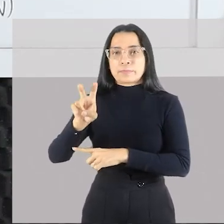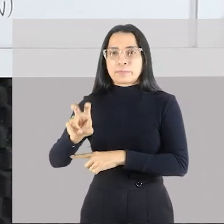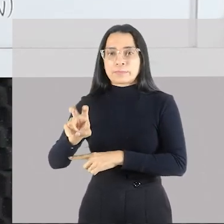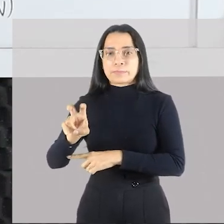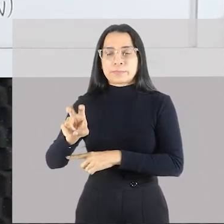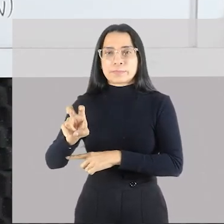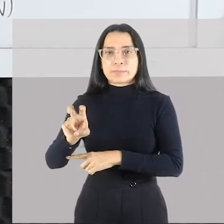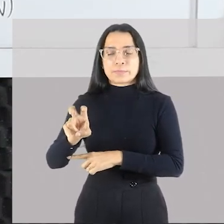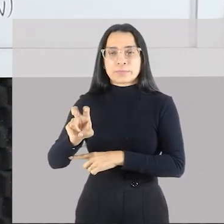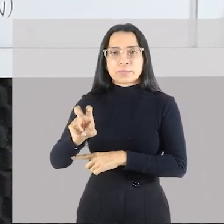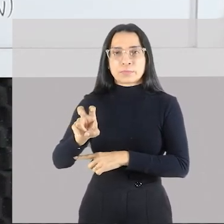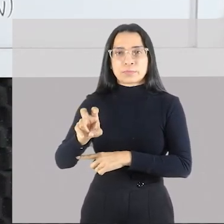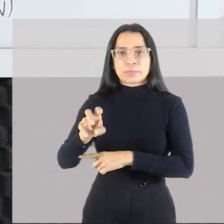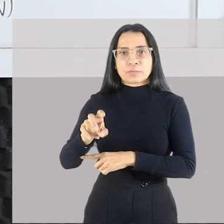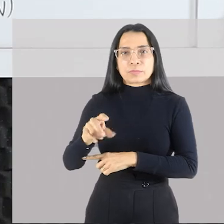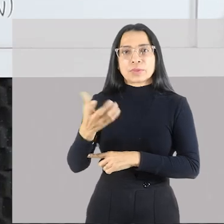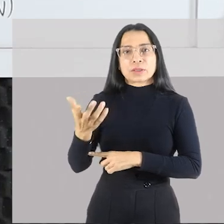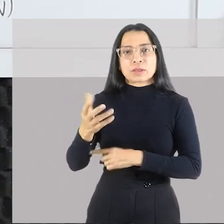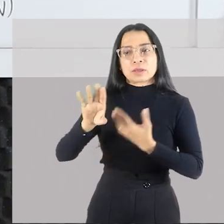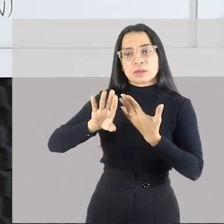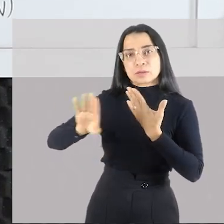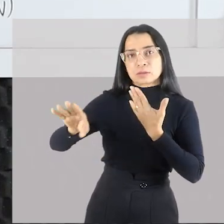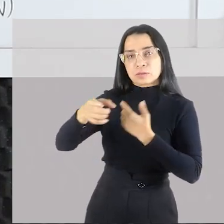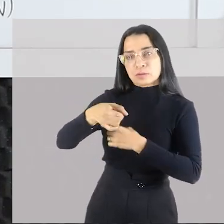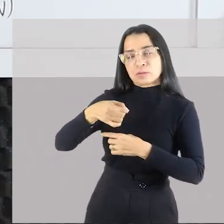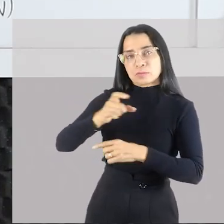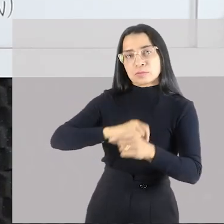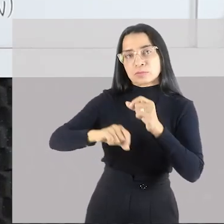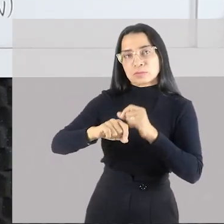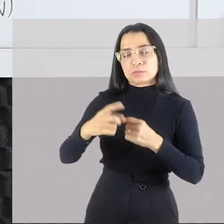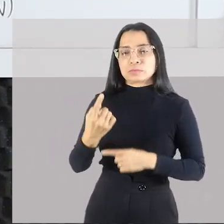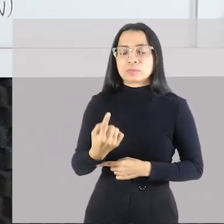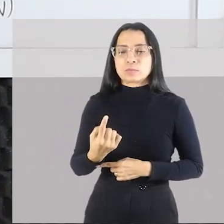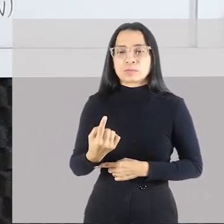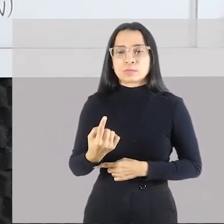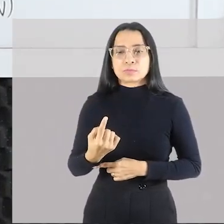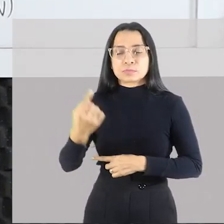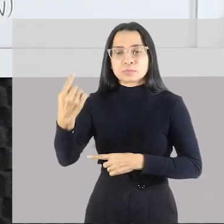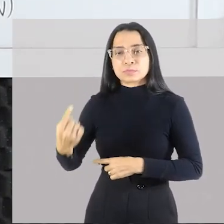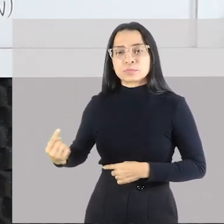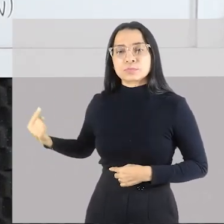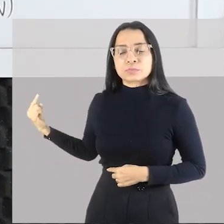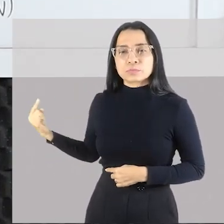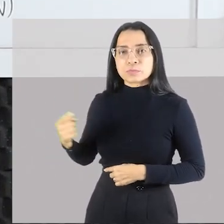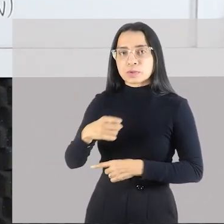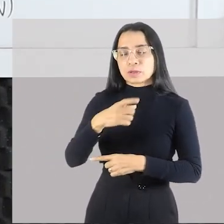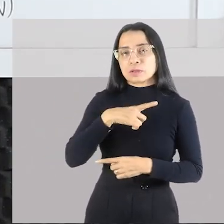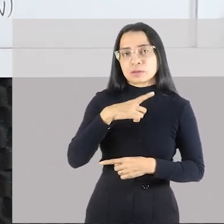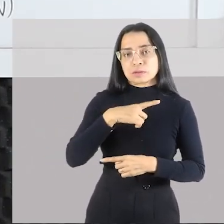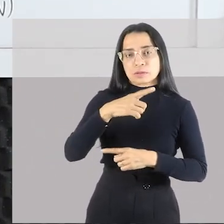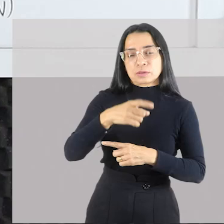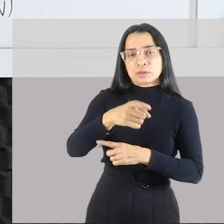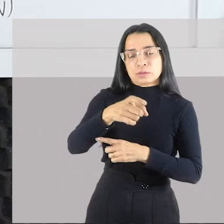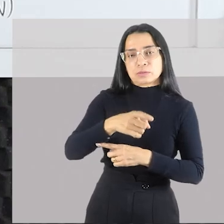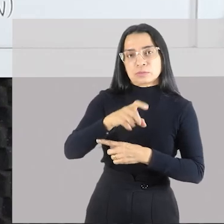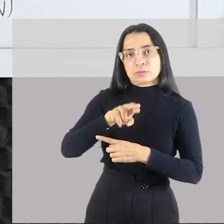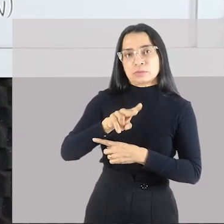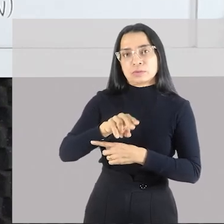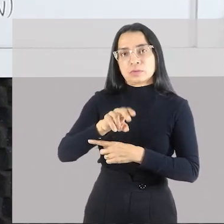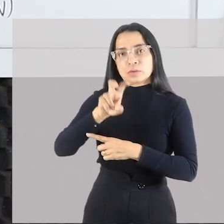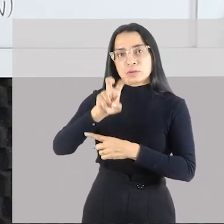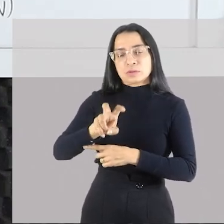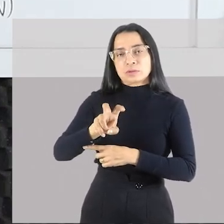5, e vou isolar o x, deixar o x só. Então, você vai ter x igual